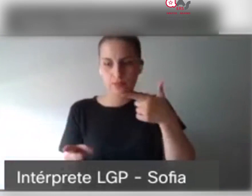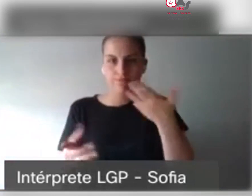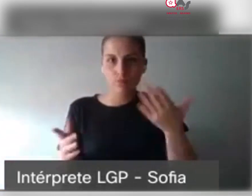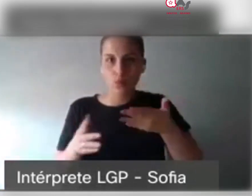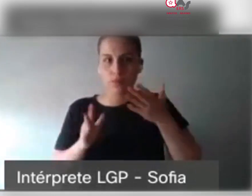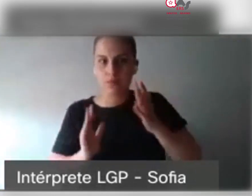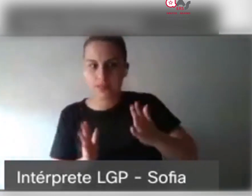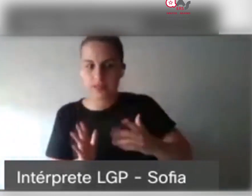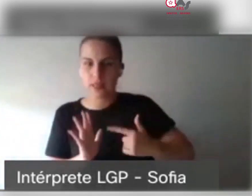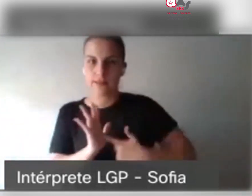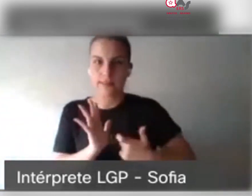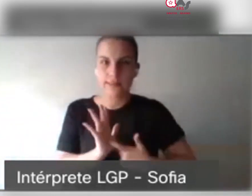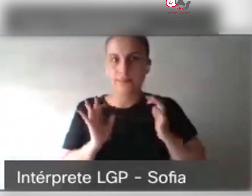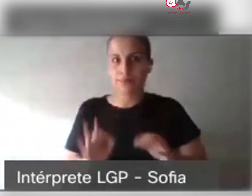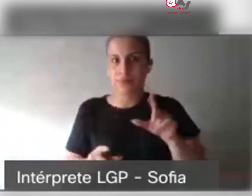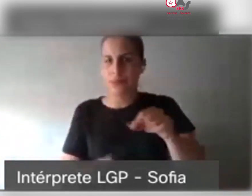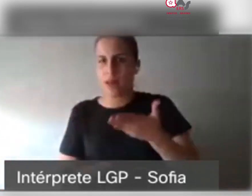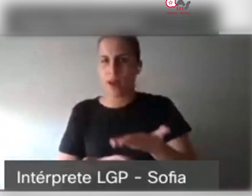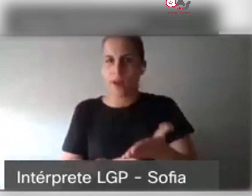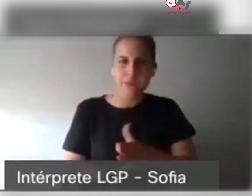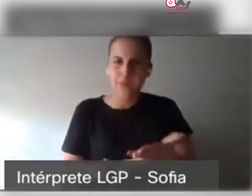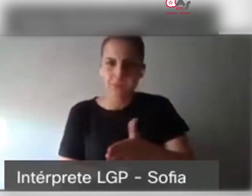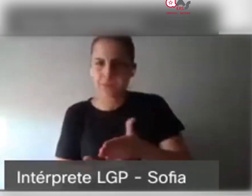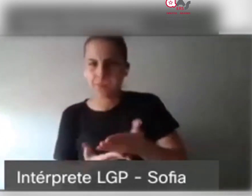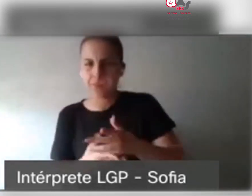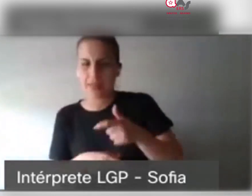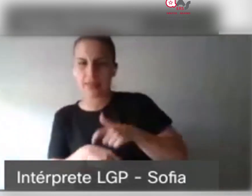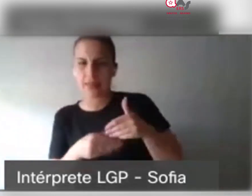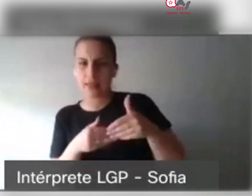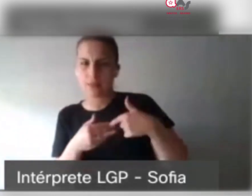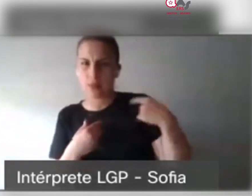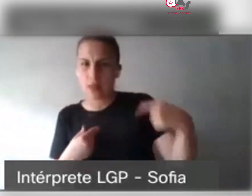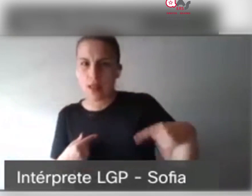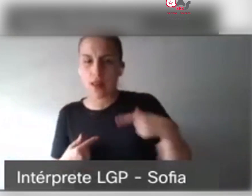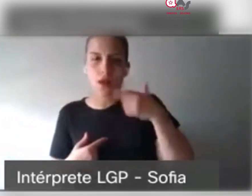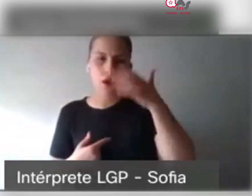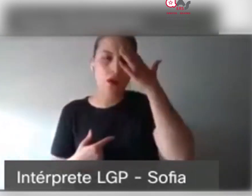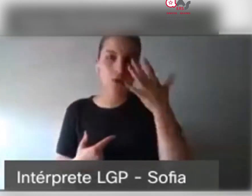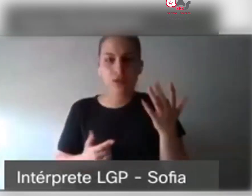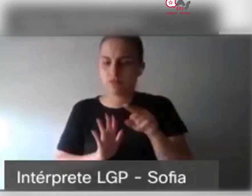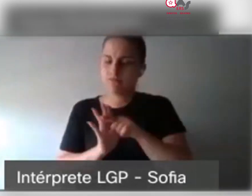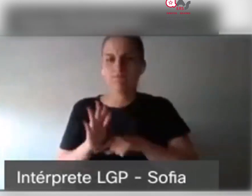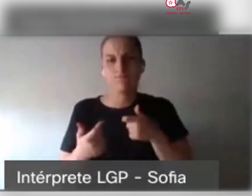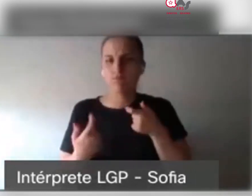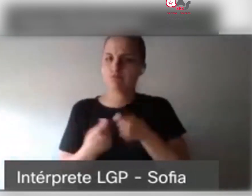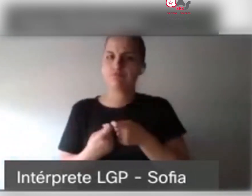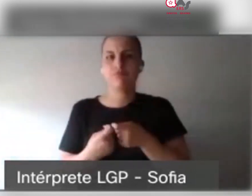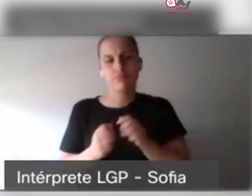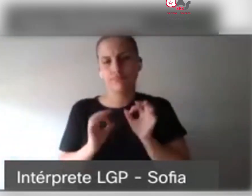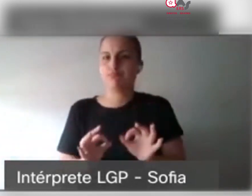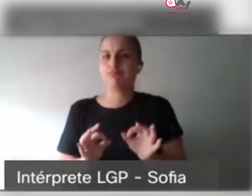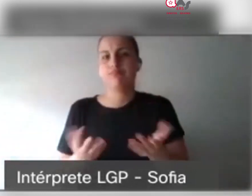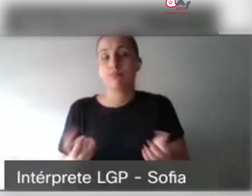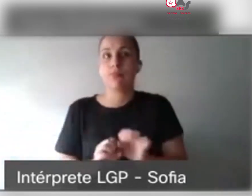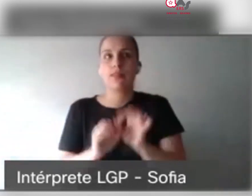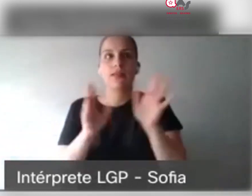conta também a incerteza que existia na altura, eu penso que foi uma medida acertada, adequada. É óbvio que o